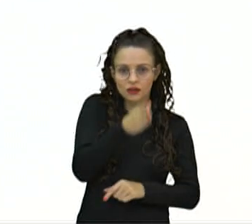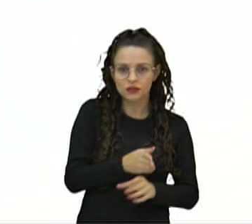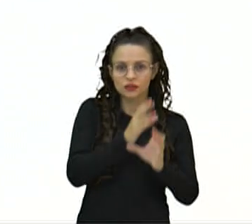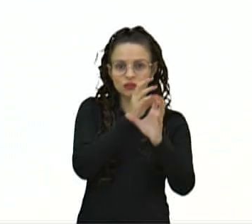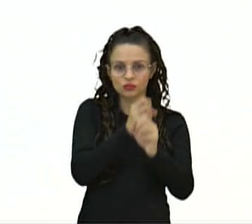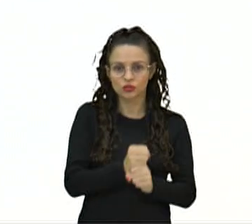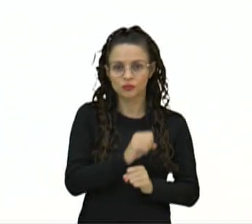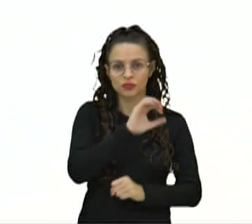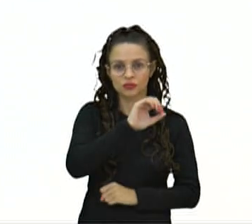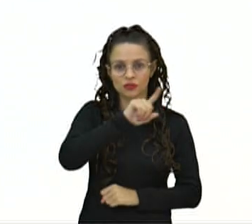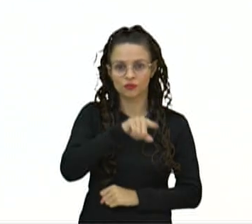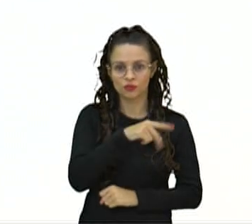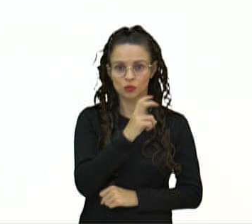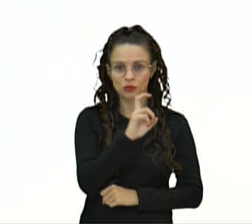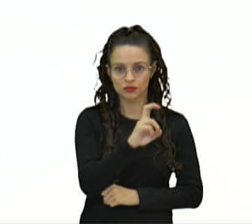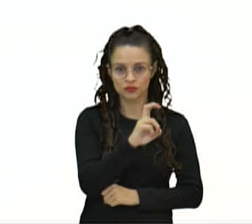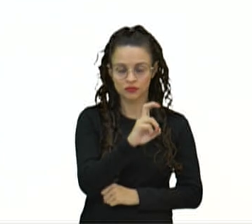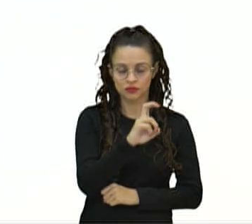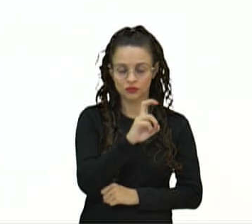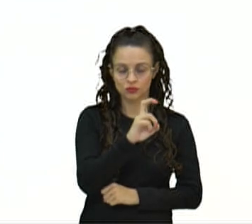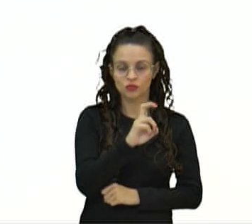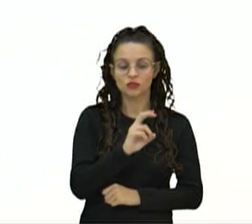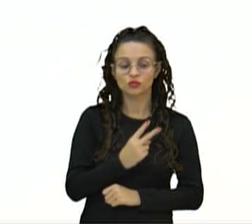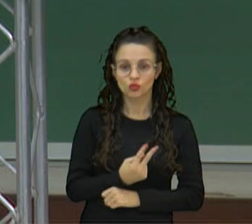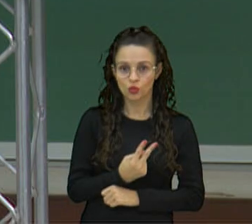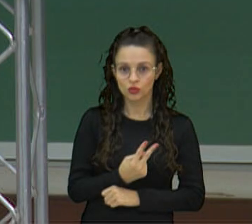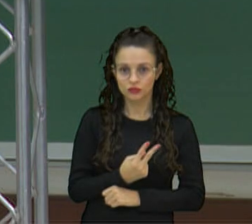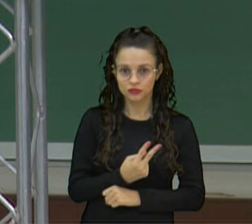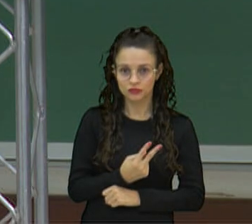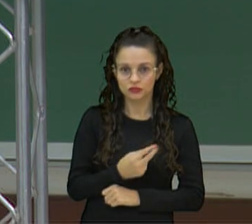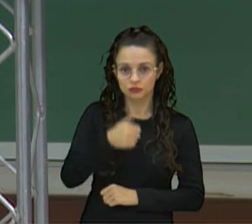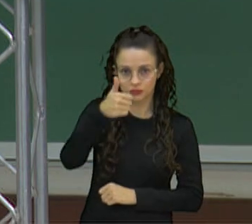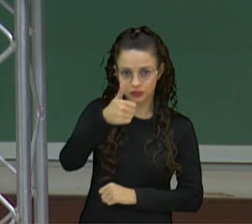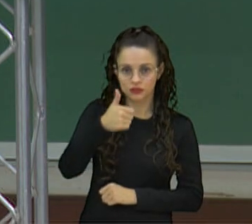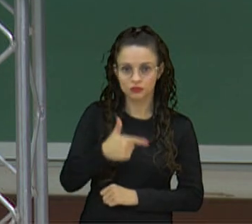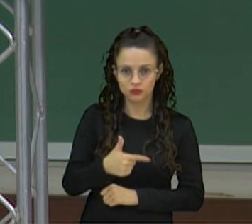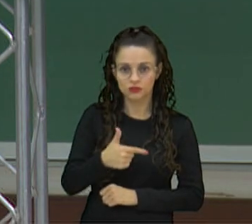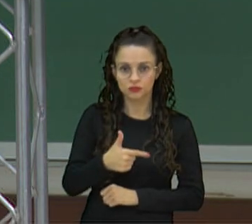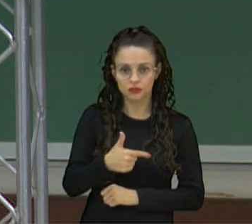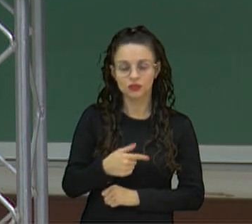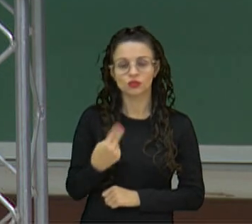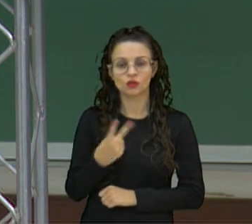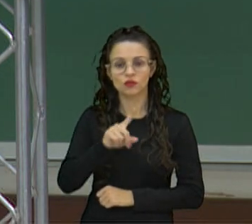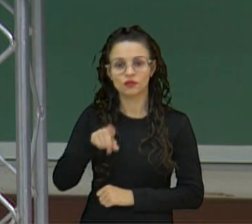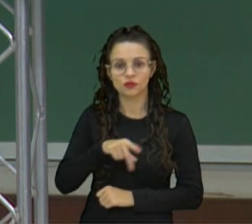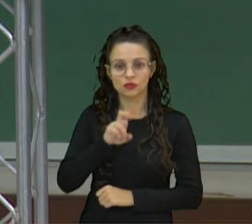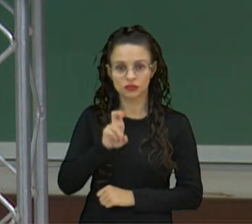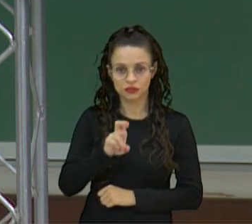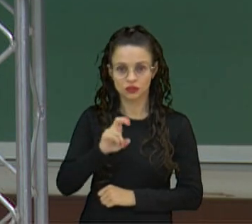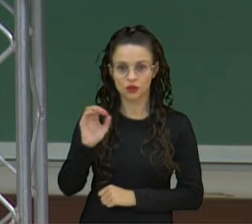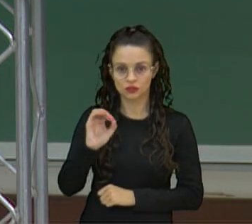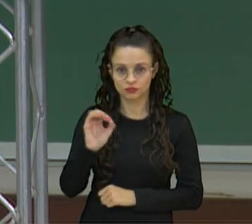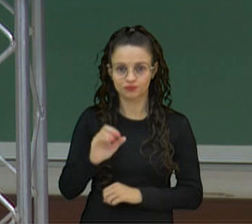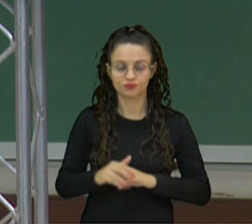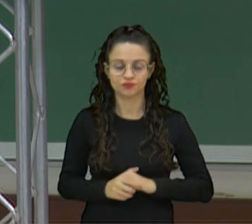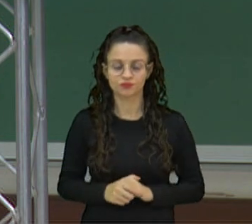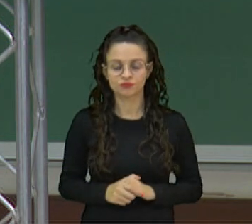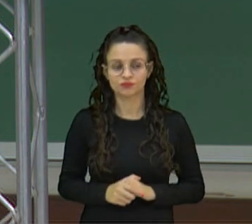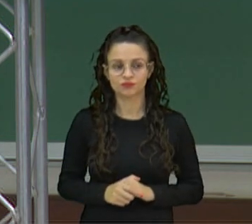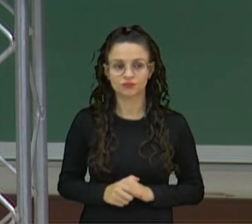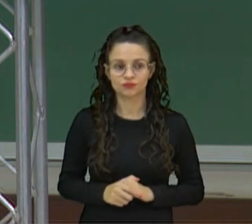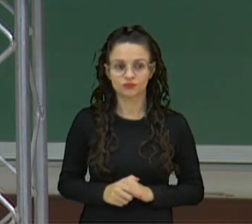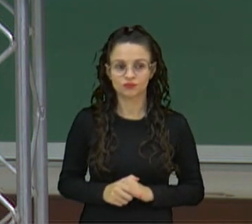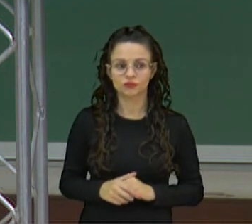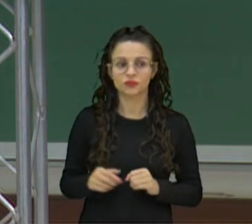o 0,5 aqui da primeira com o 2 da segunda e vou ter lá 2,5 gás oxigênio.